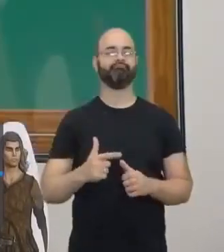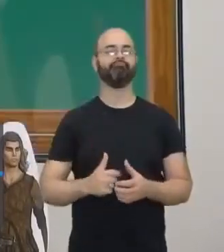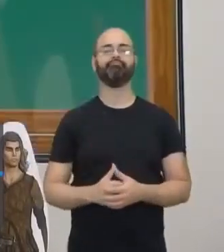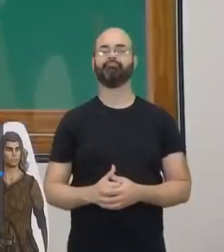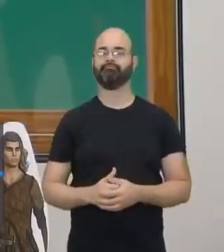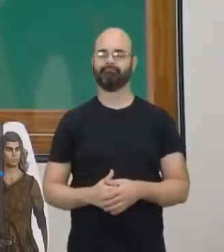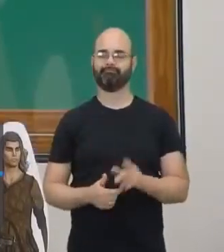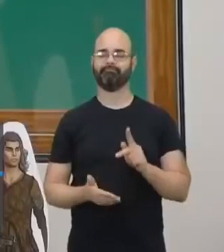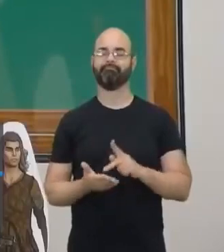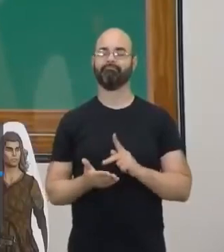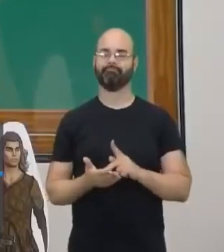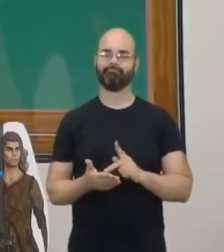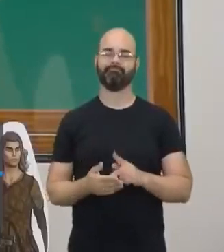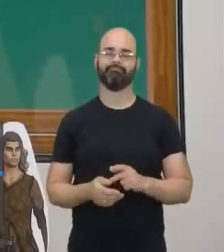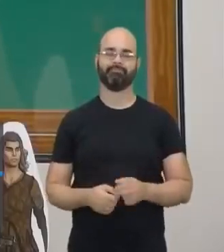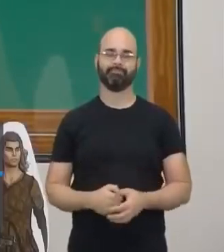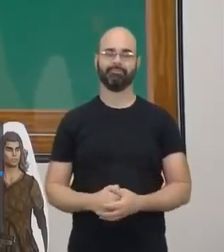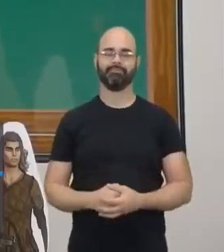aí...